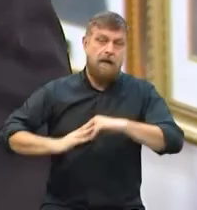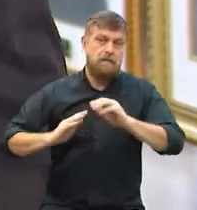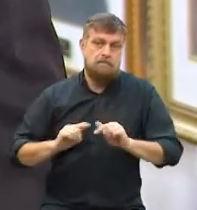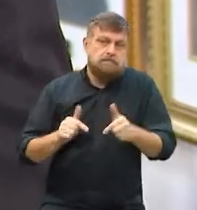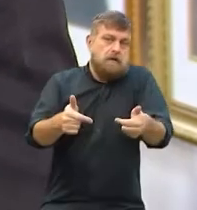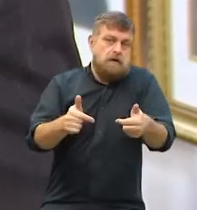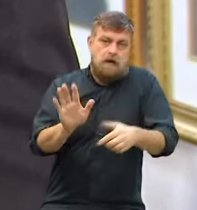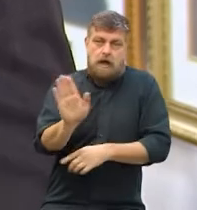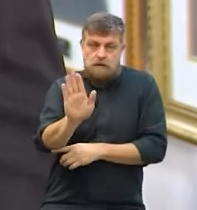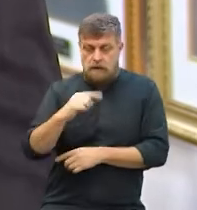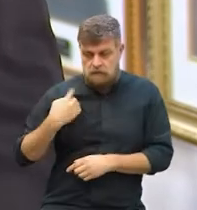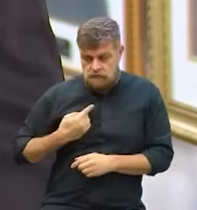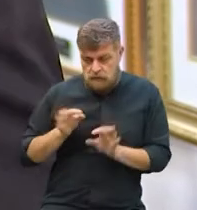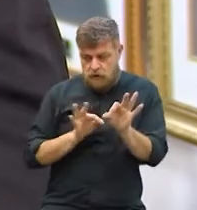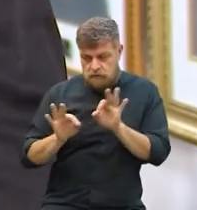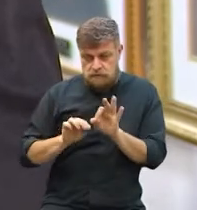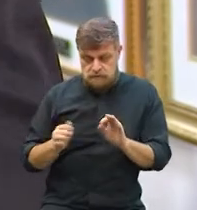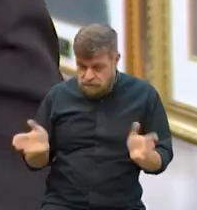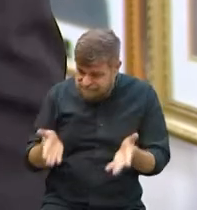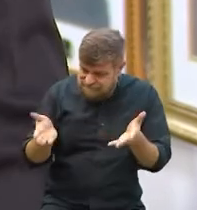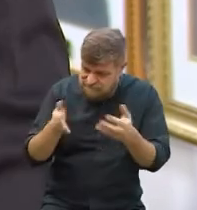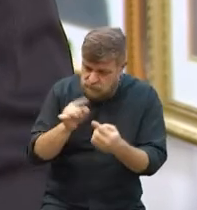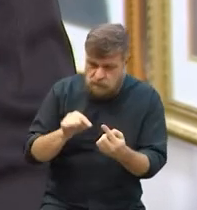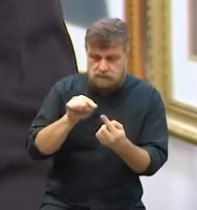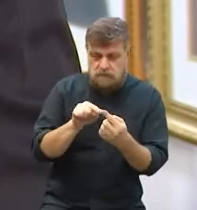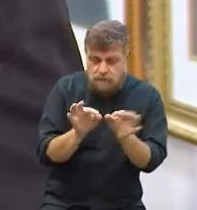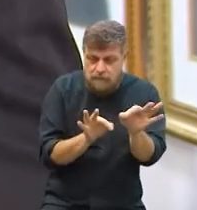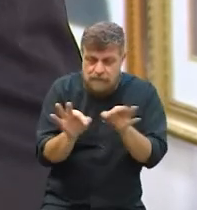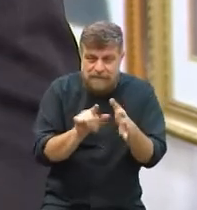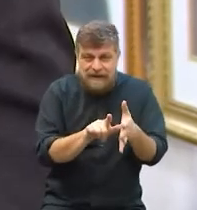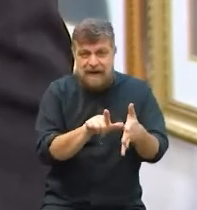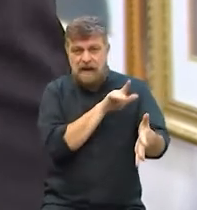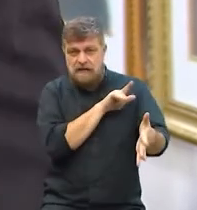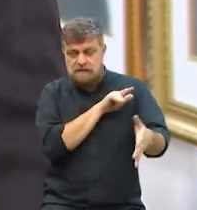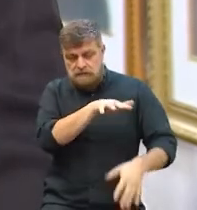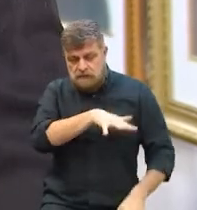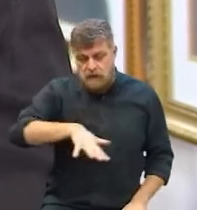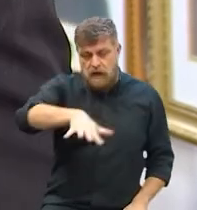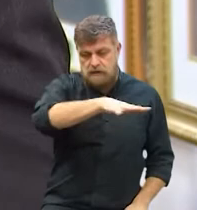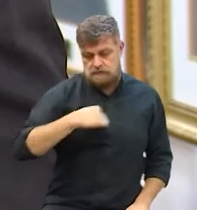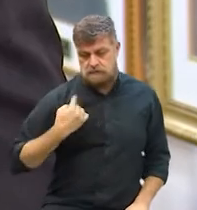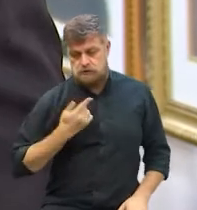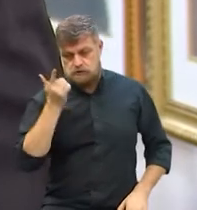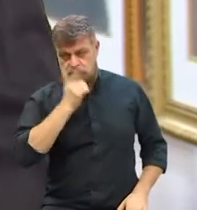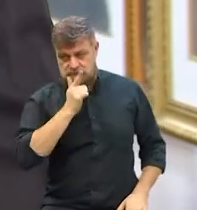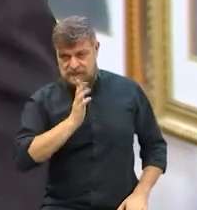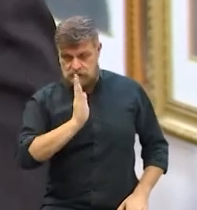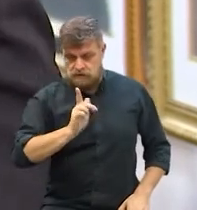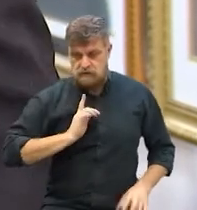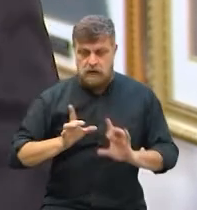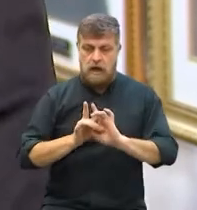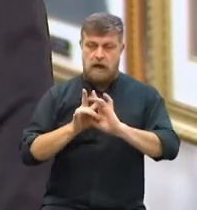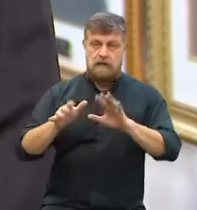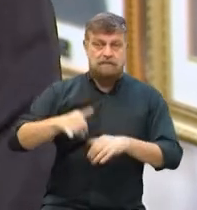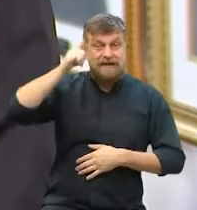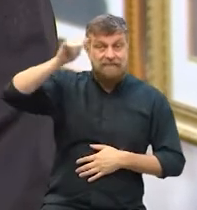na cidade para que a gente tome uma providência. O sentido do projeto é justamente poder preparar alguns cenários e que a gente